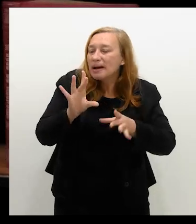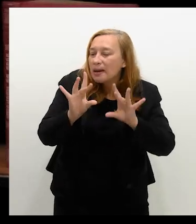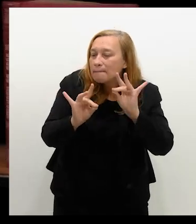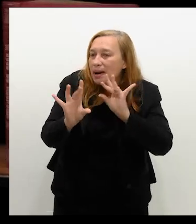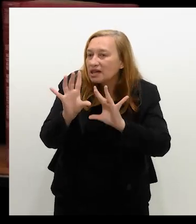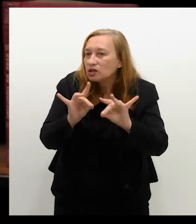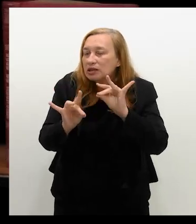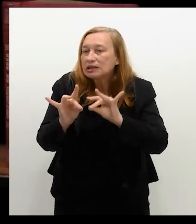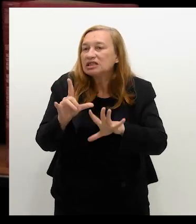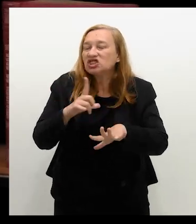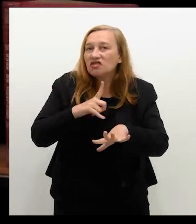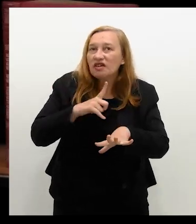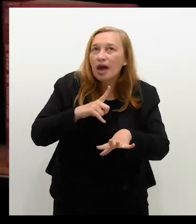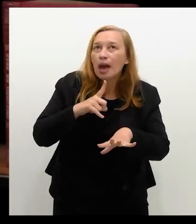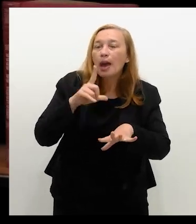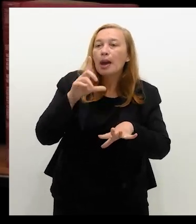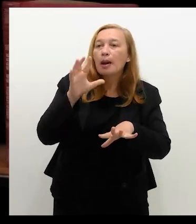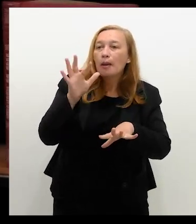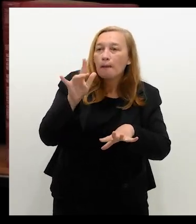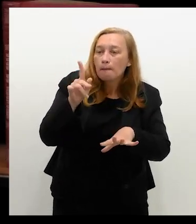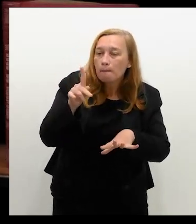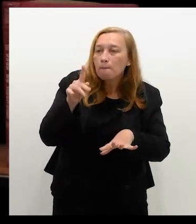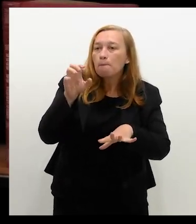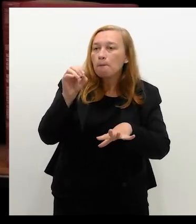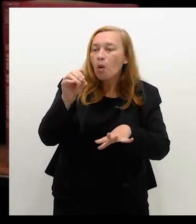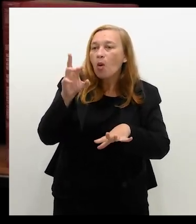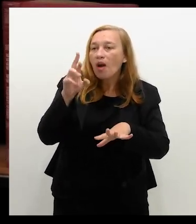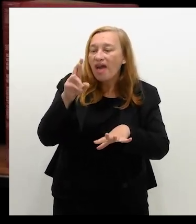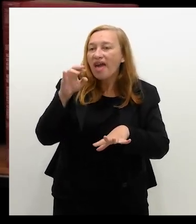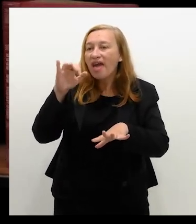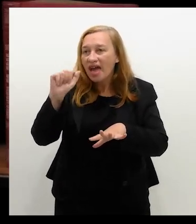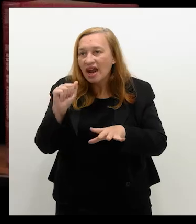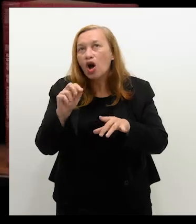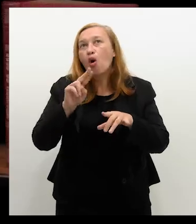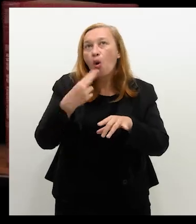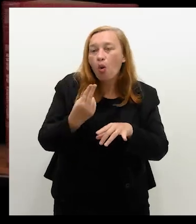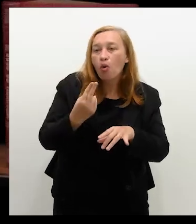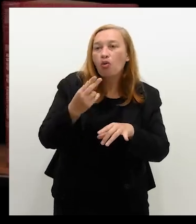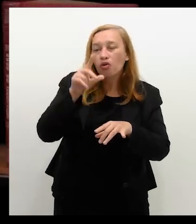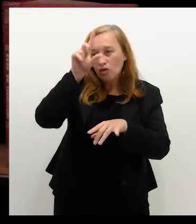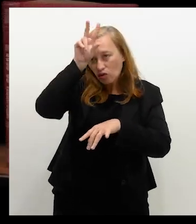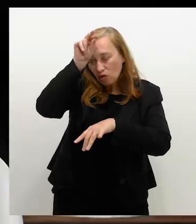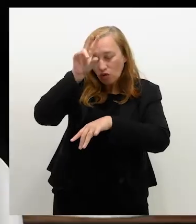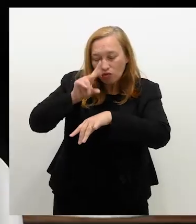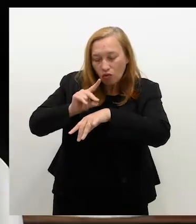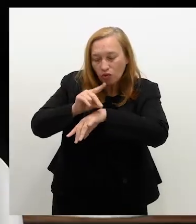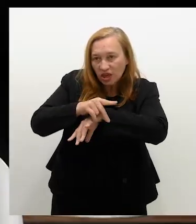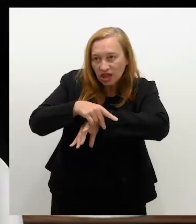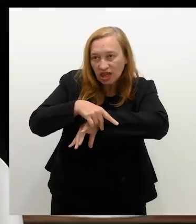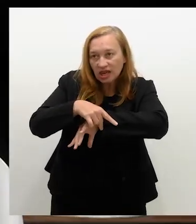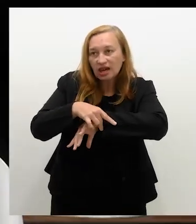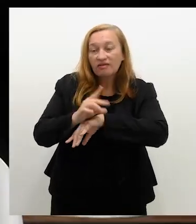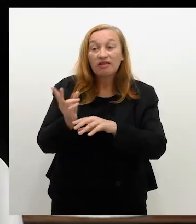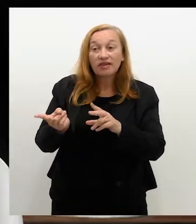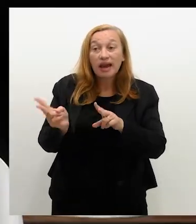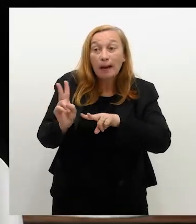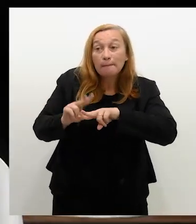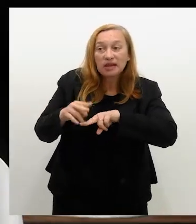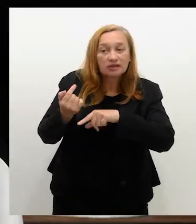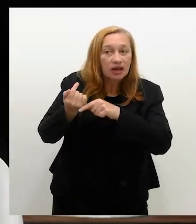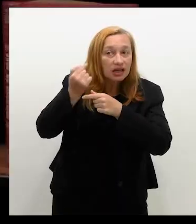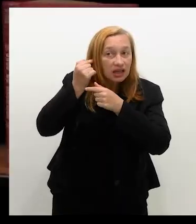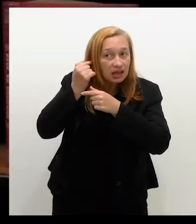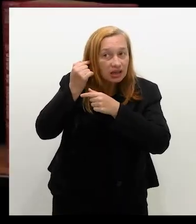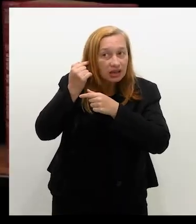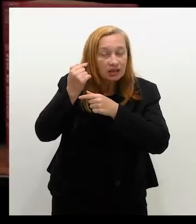pastoso, que se você tiver poeira, uma formiguinha, um inseto pequeno, ele vai ficar preso ali no cerume. Então, a gente não deve